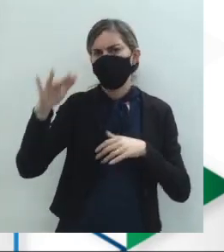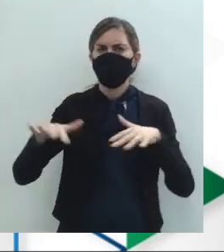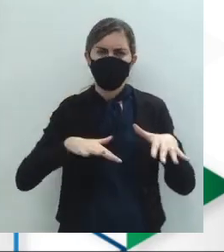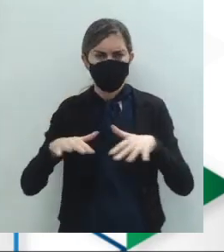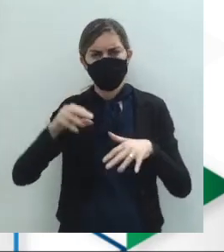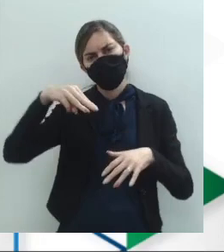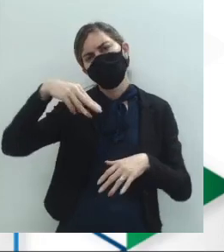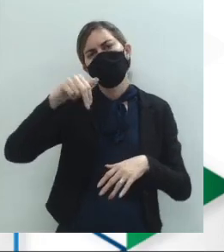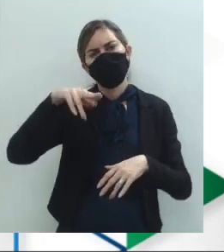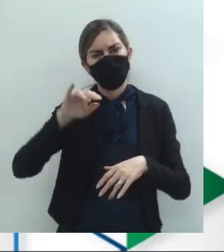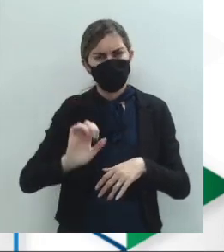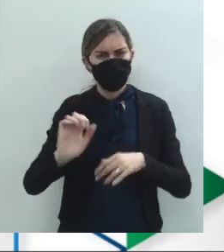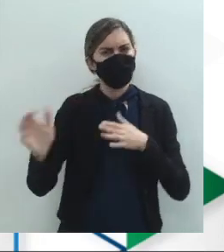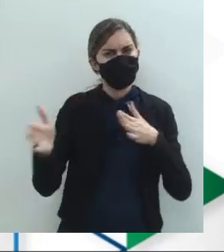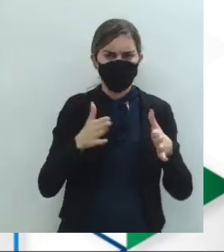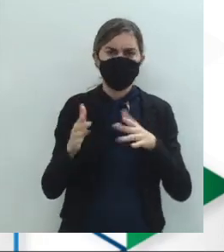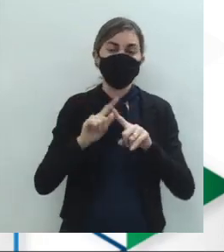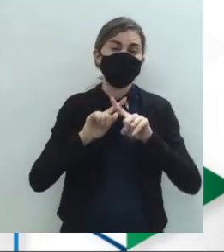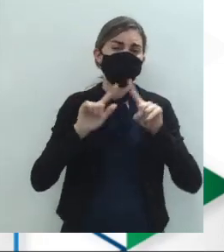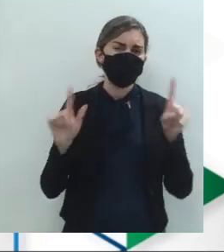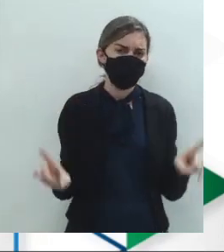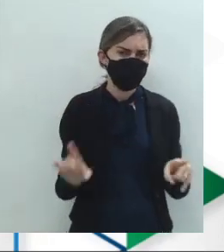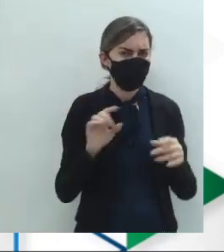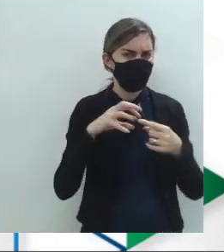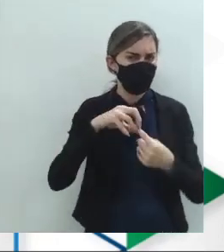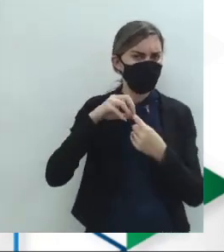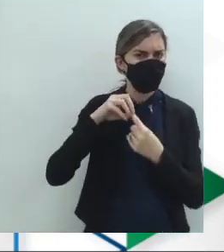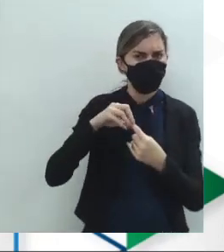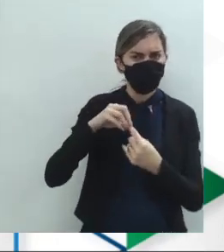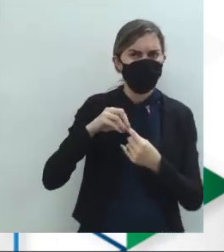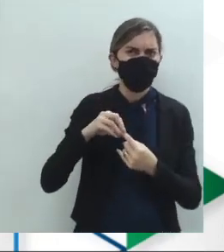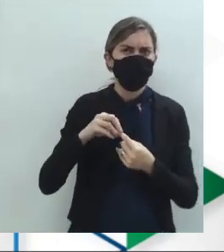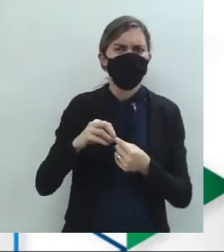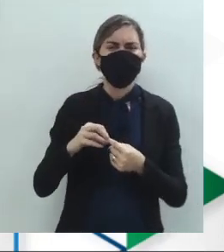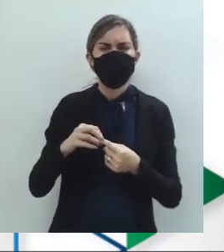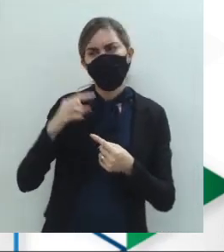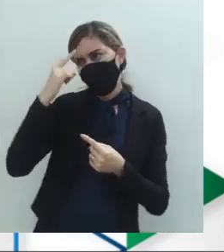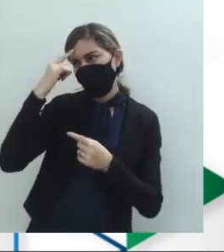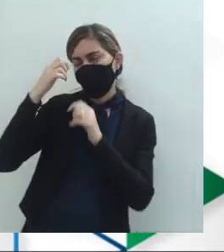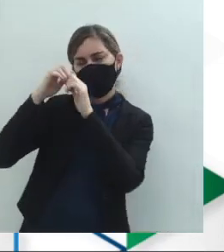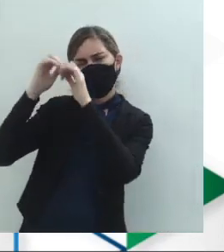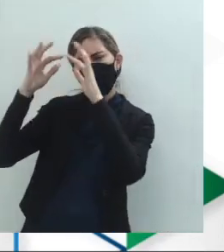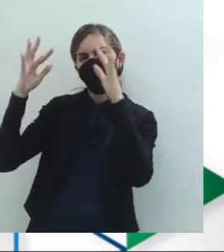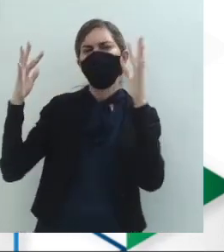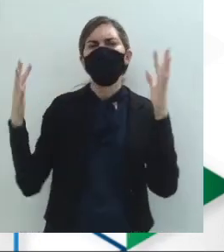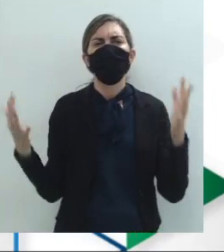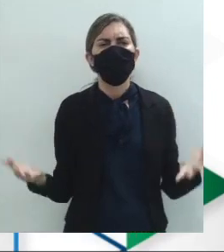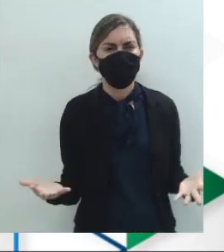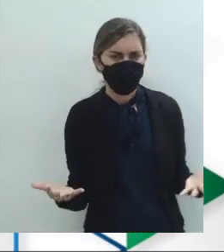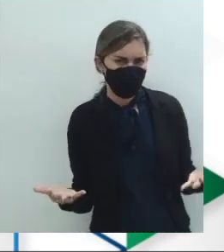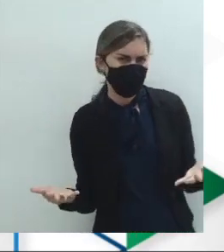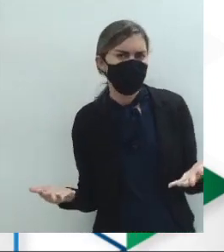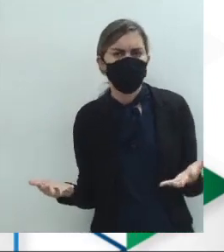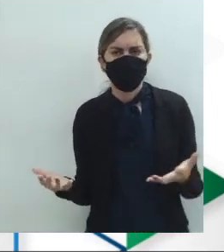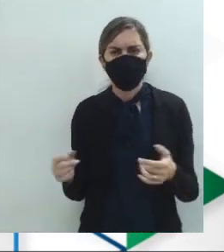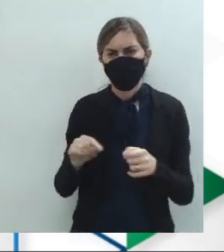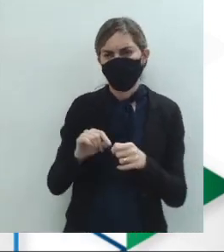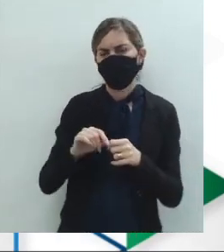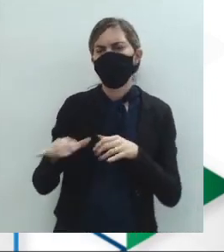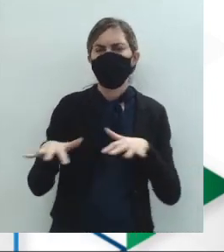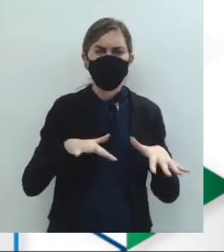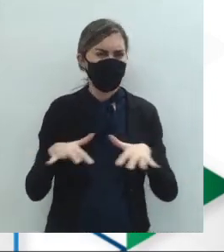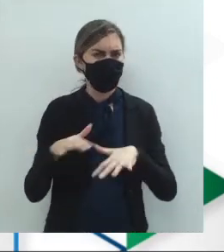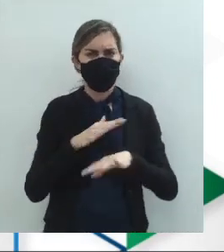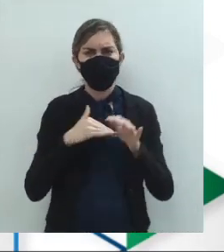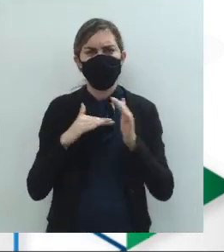mangue na época, mas não foram os únicos, né, que idealizaram e que fizeram esse movimento